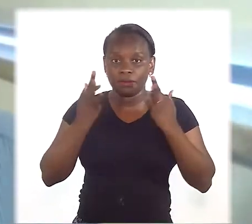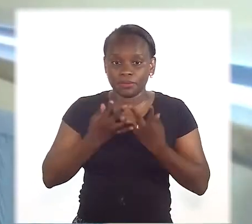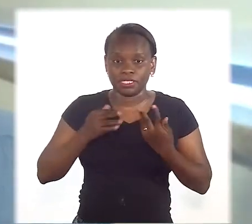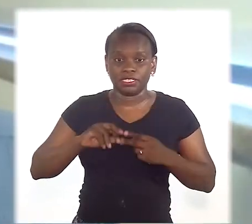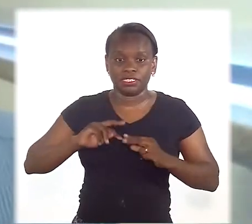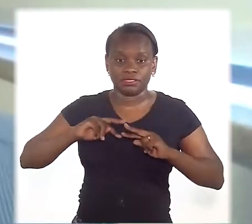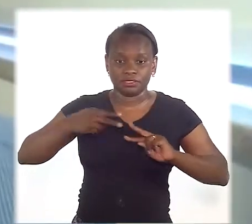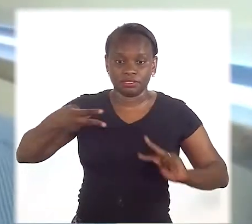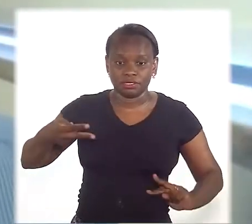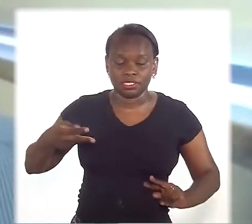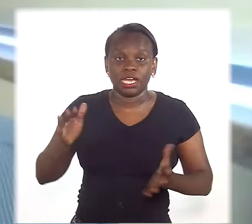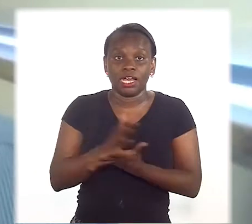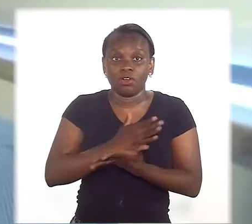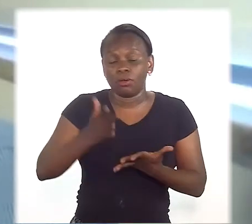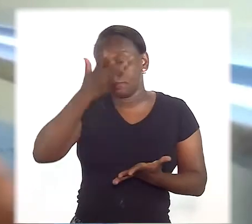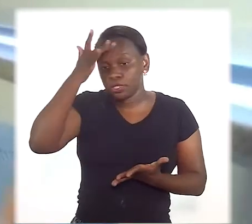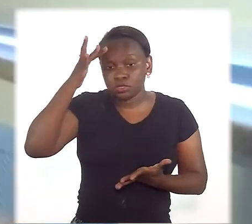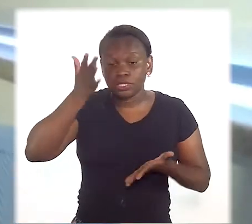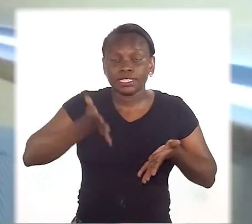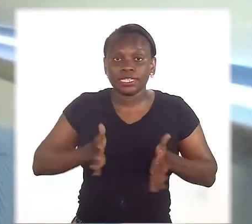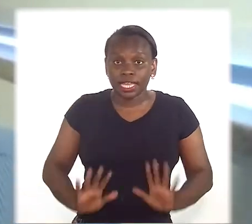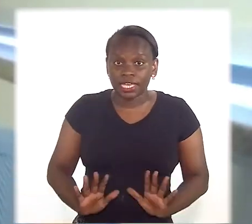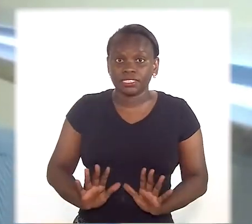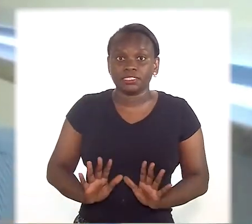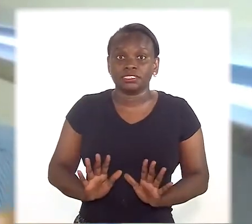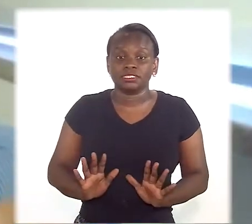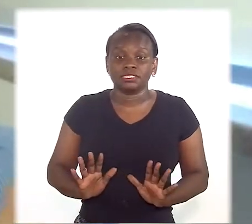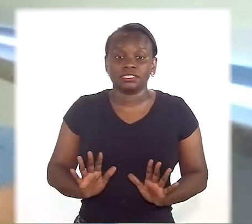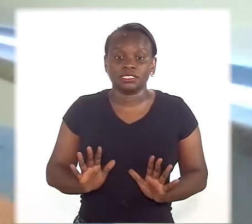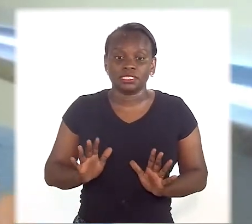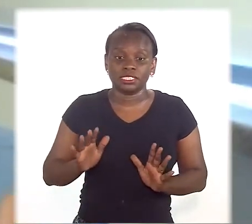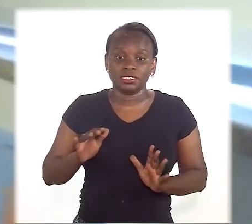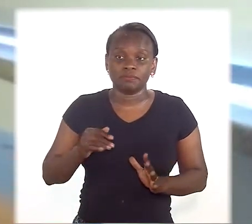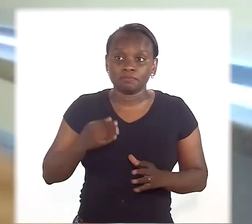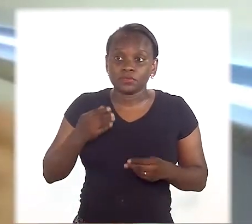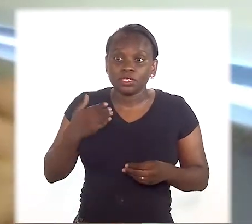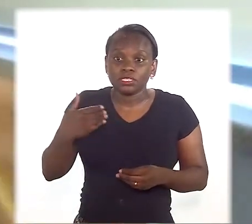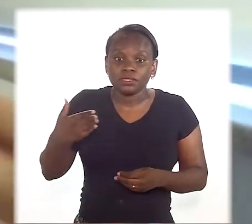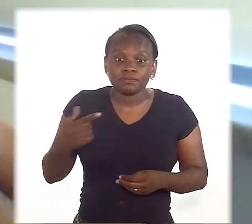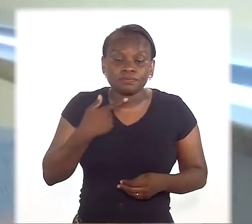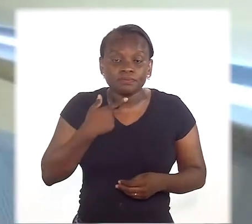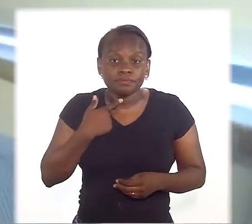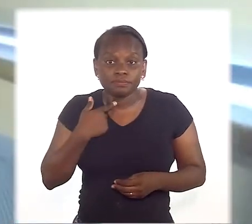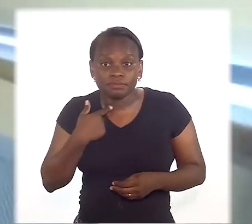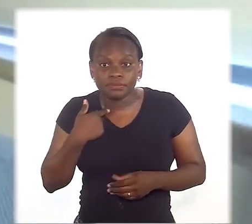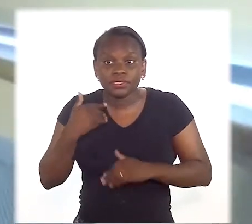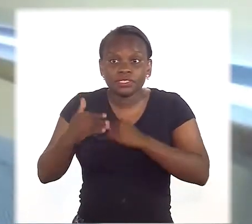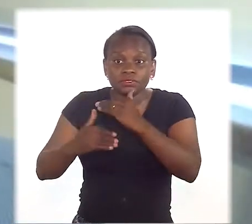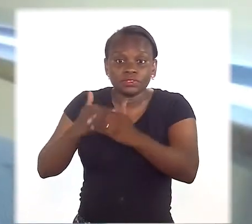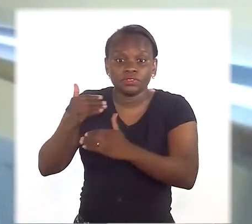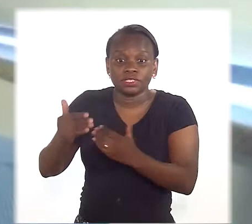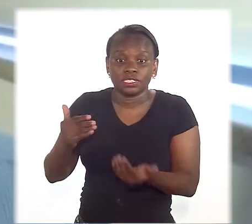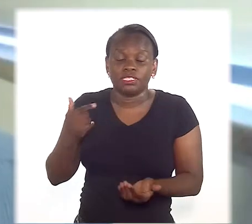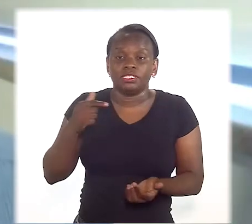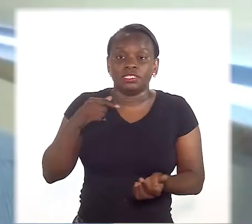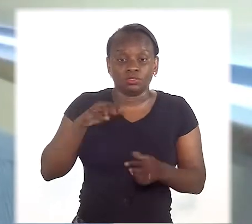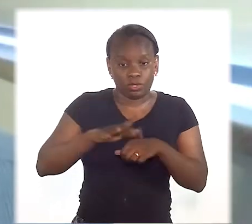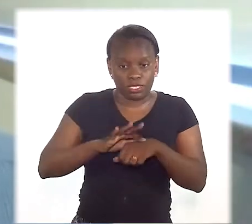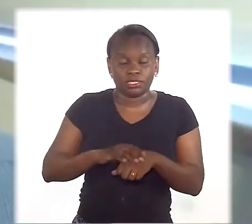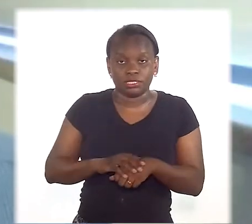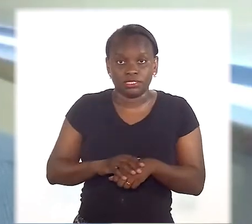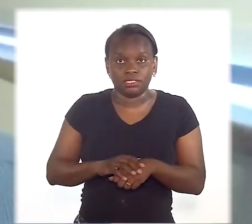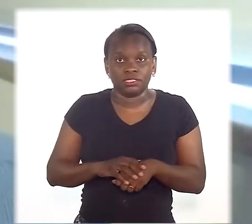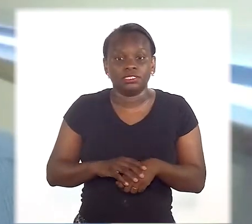genético. Algumas pessoas vão nascer geneticamente mais predispostas ao desenvolvimento